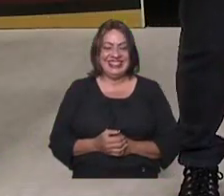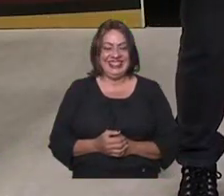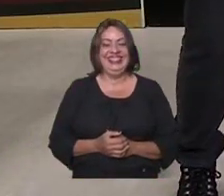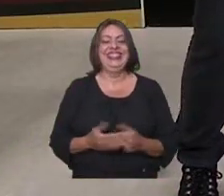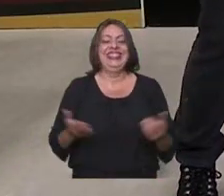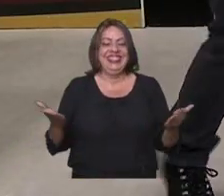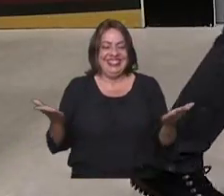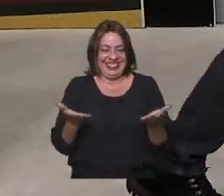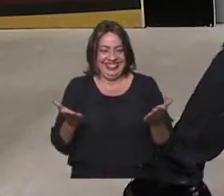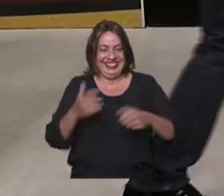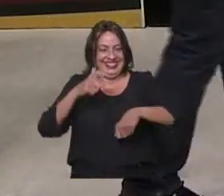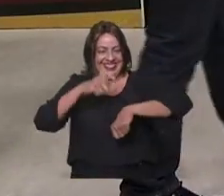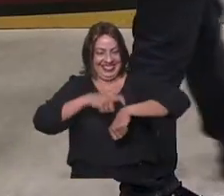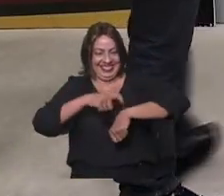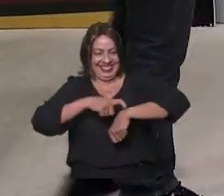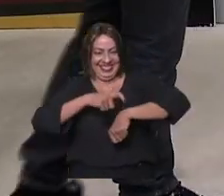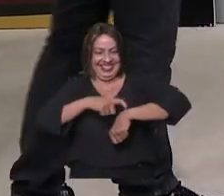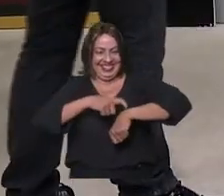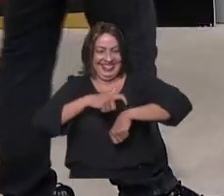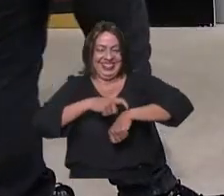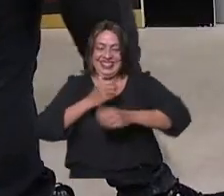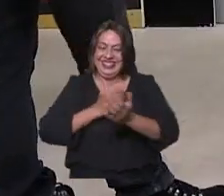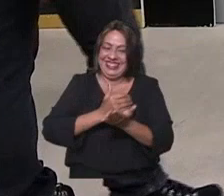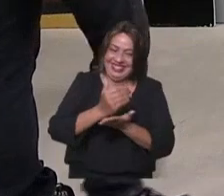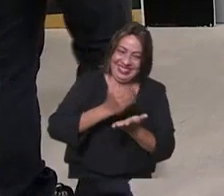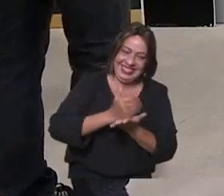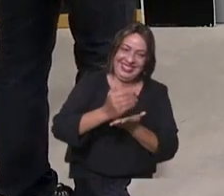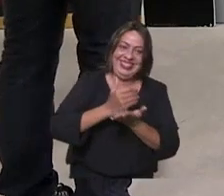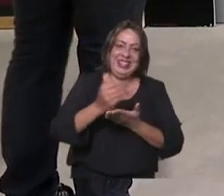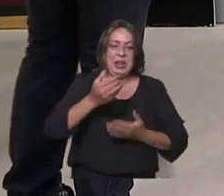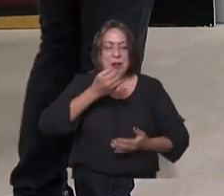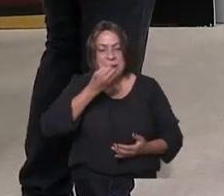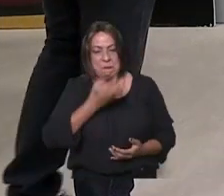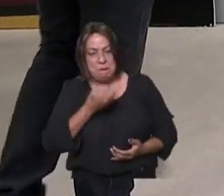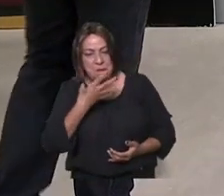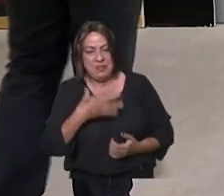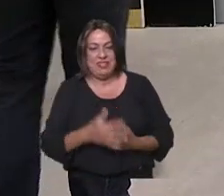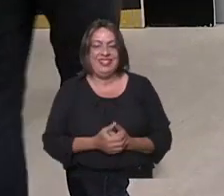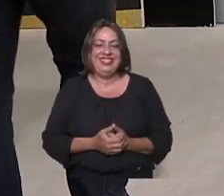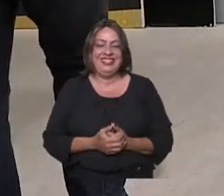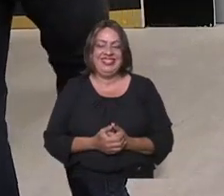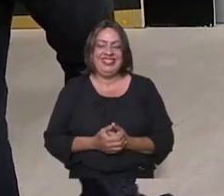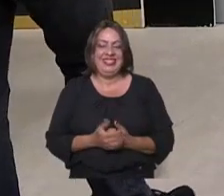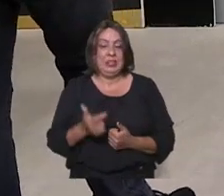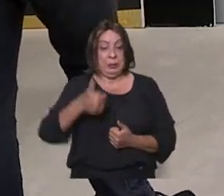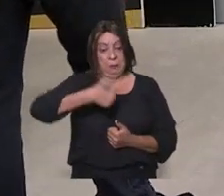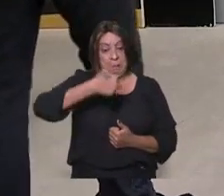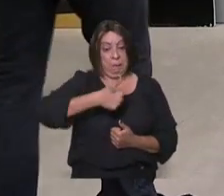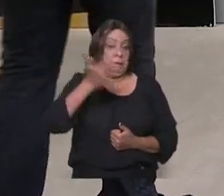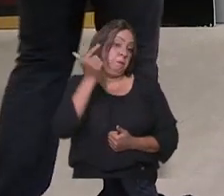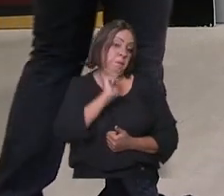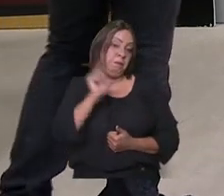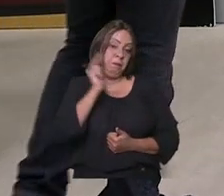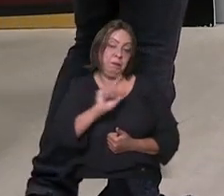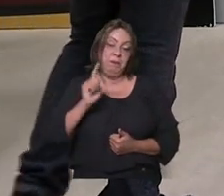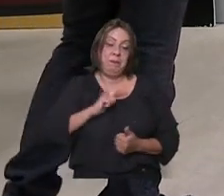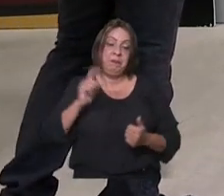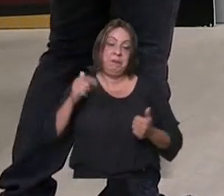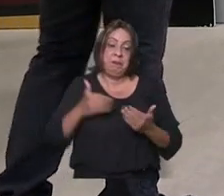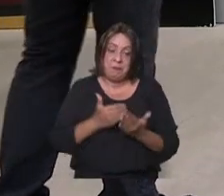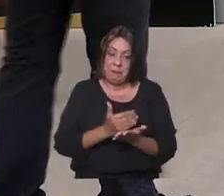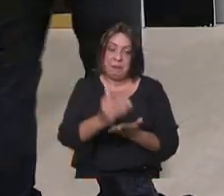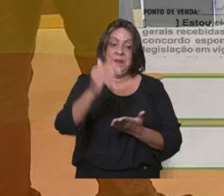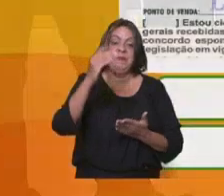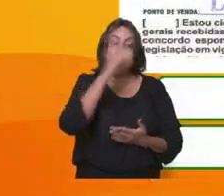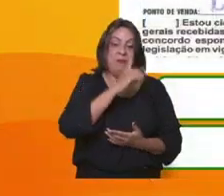E olha só, minha gente, vamos lá, começando! Muito bem, ó! Primeiro contemplado já do Gira Sergipe abrindo o Domingão